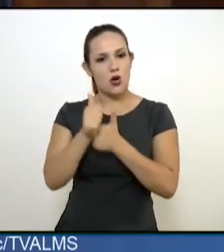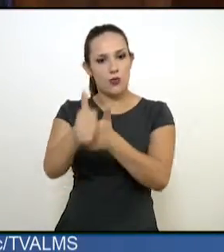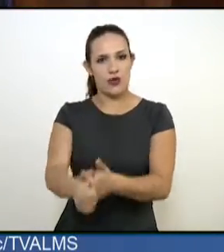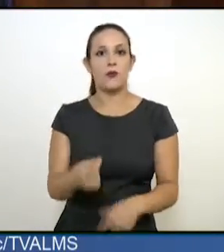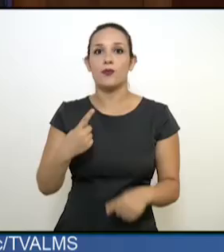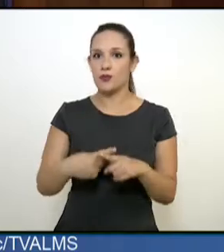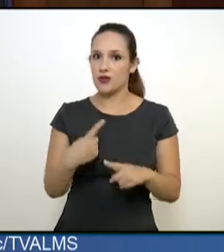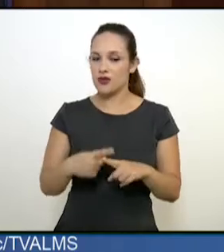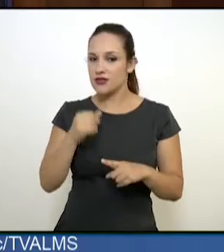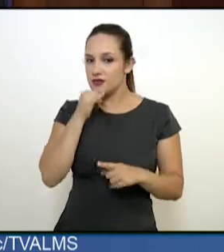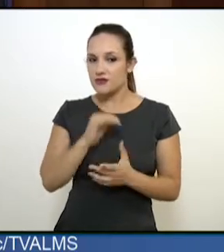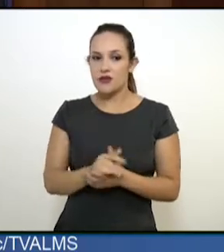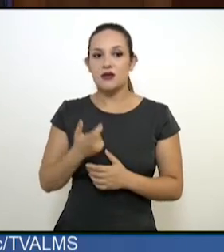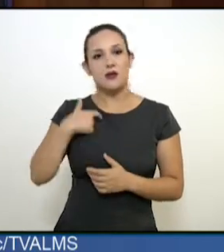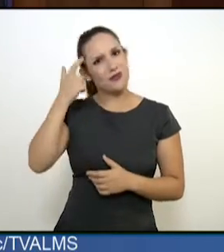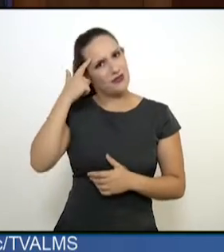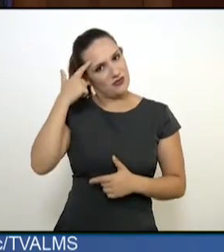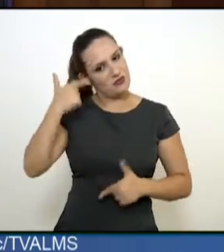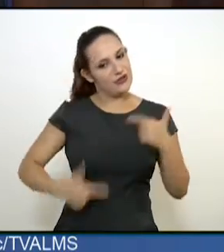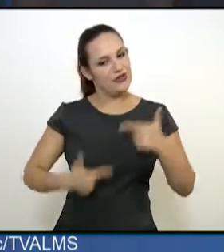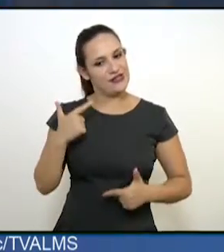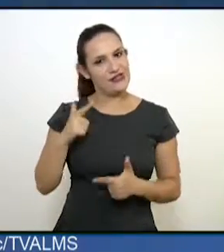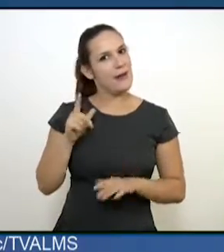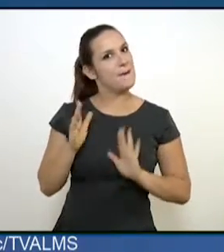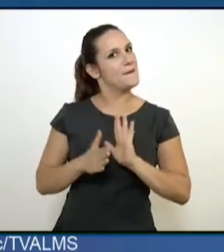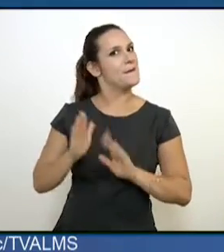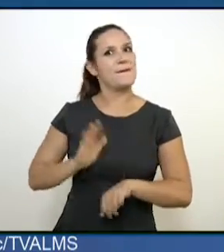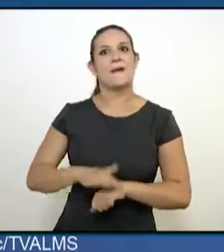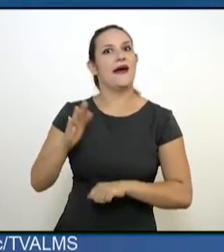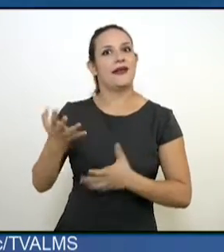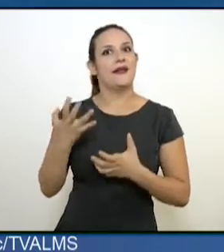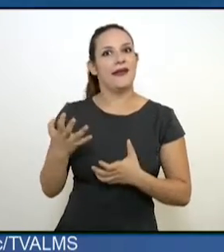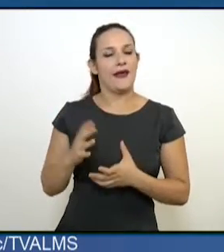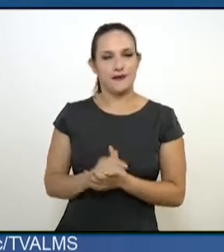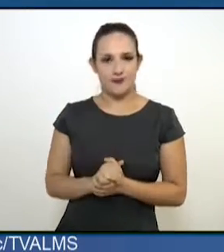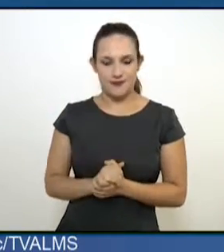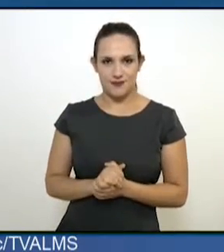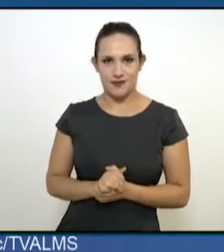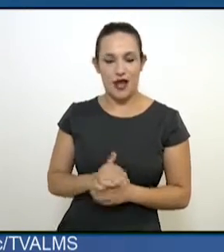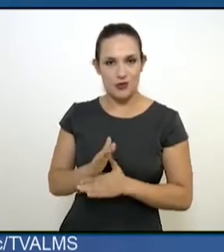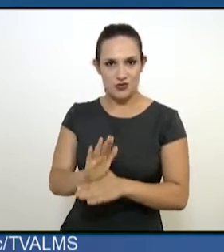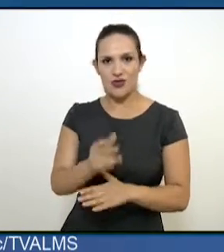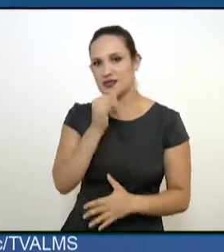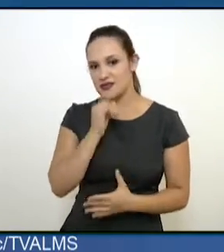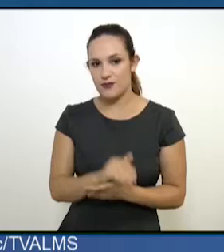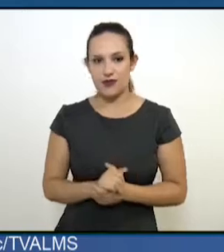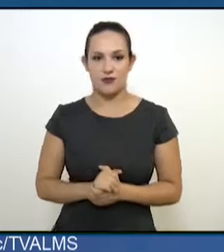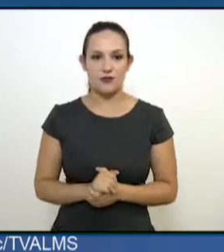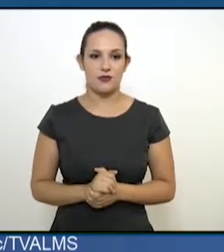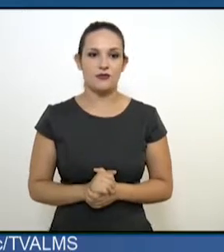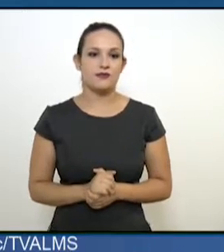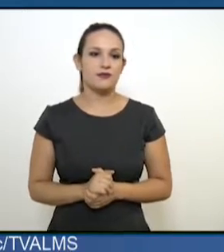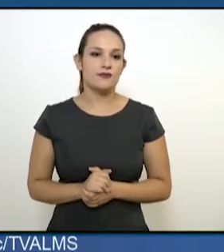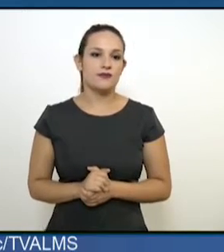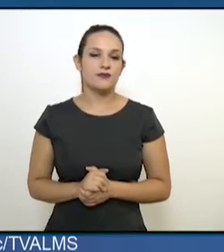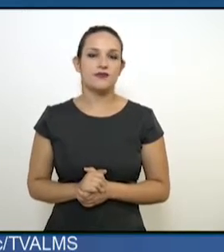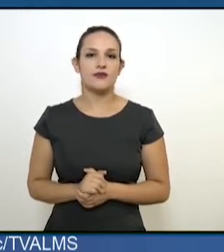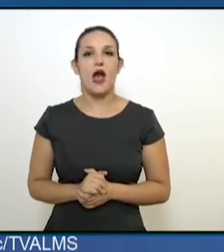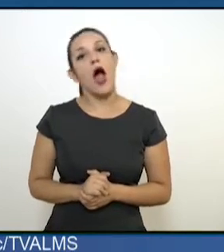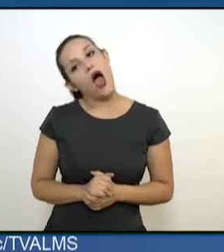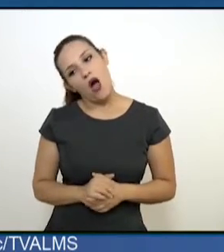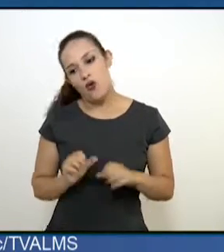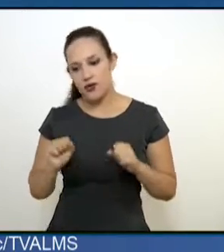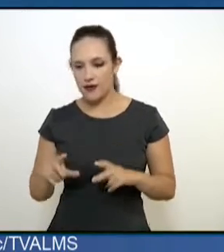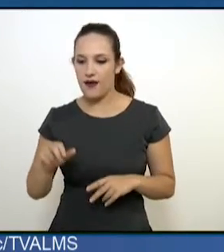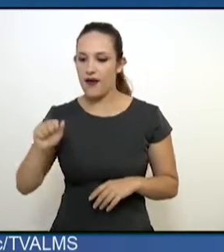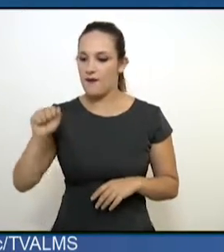viés político me parece muito evidente, que, para justificar a questão da Previdência, cria-se a intervenção no